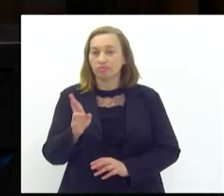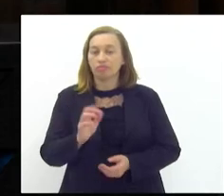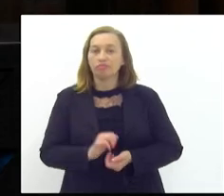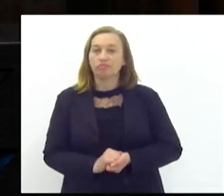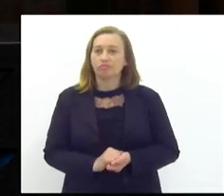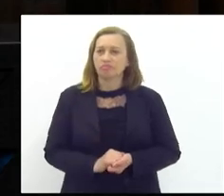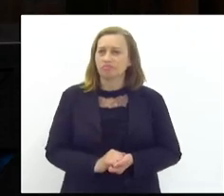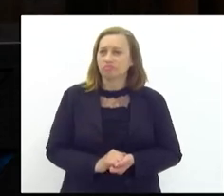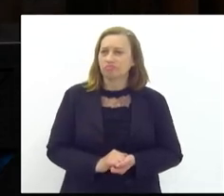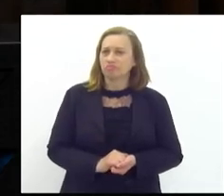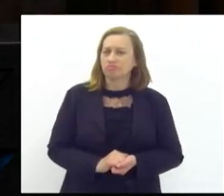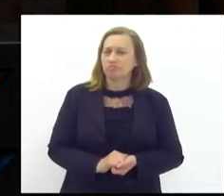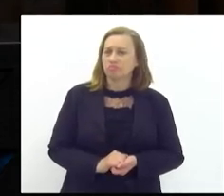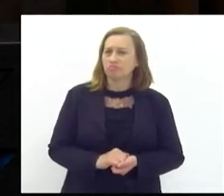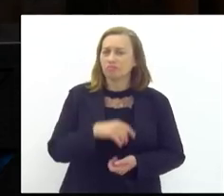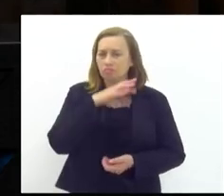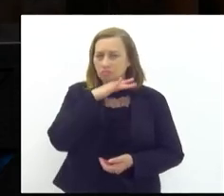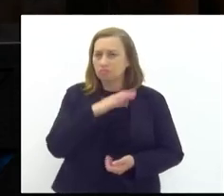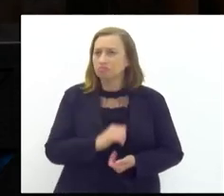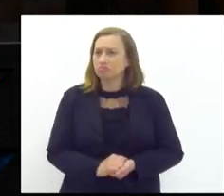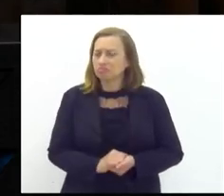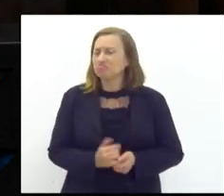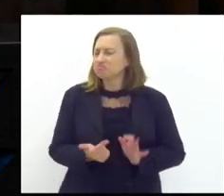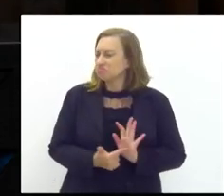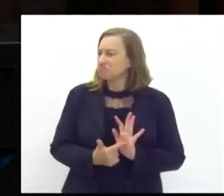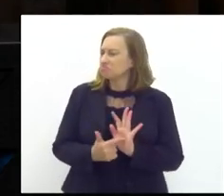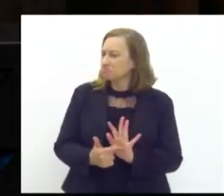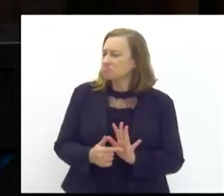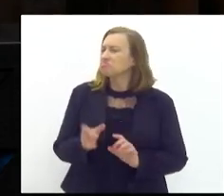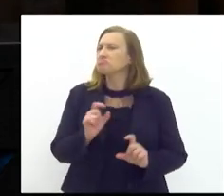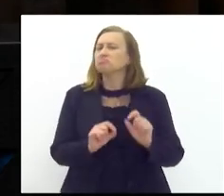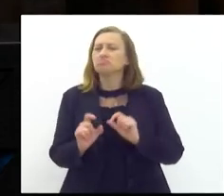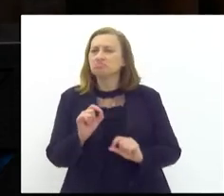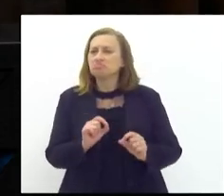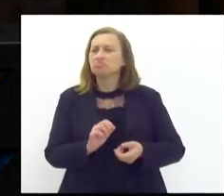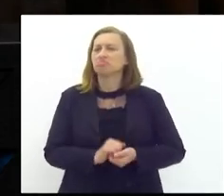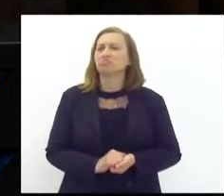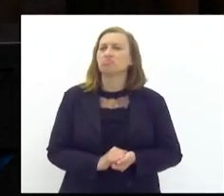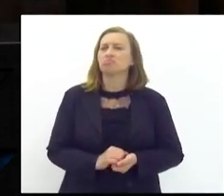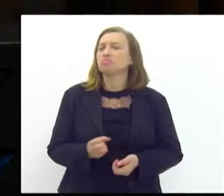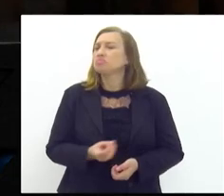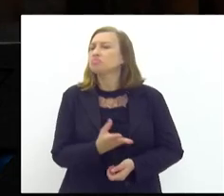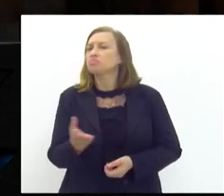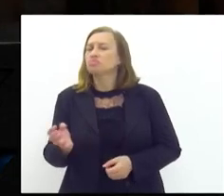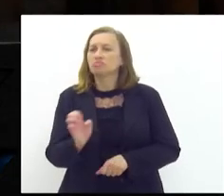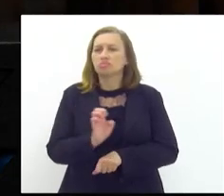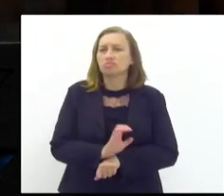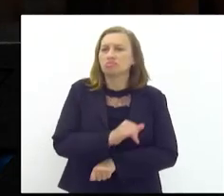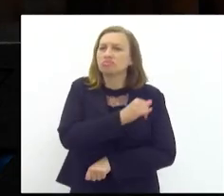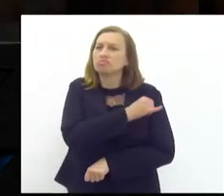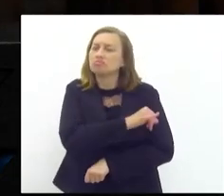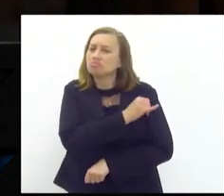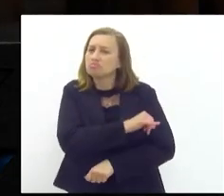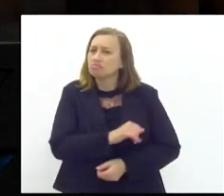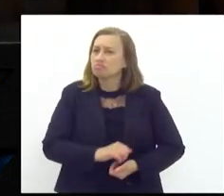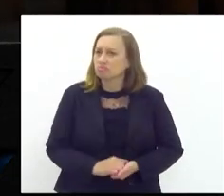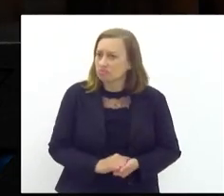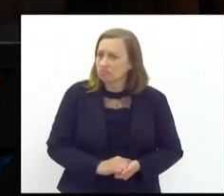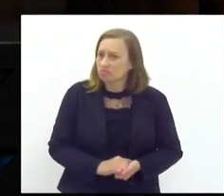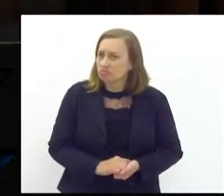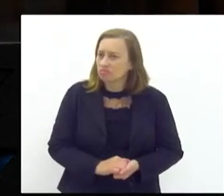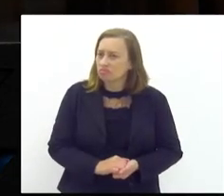é escandaloso Isso demonstra o quanto que o Estado do Rio de Janeiro